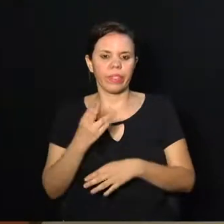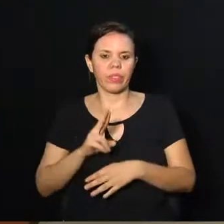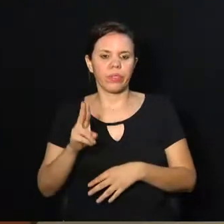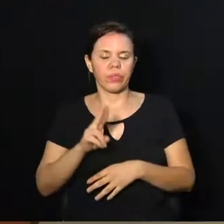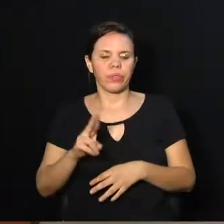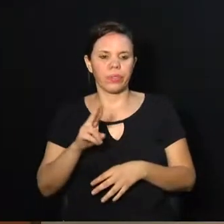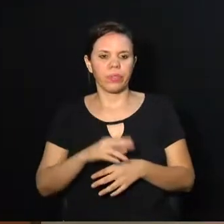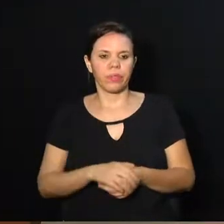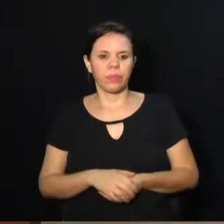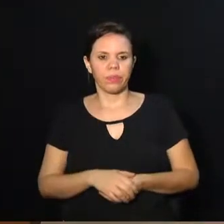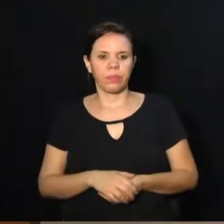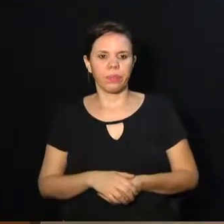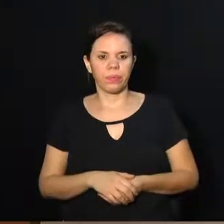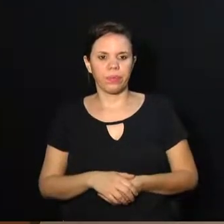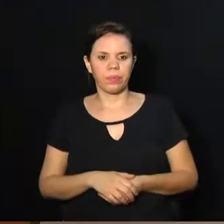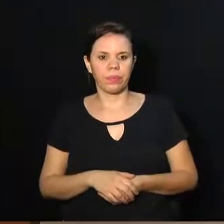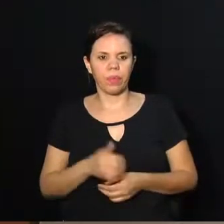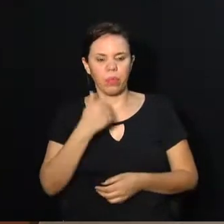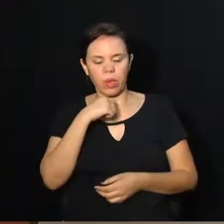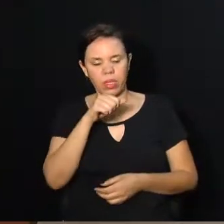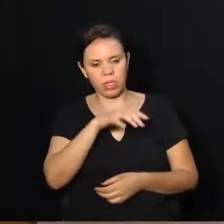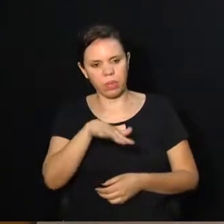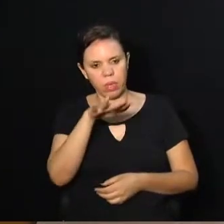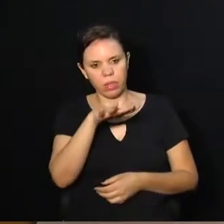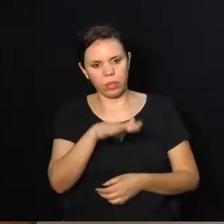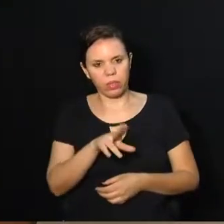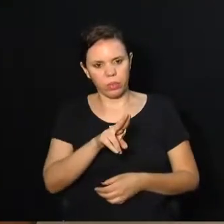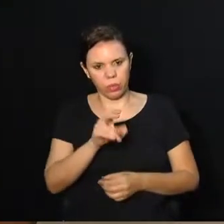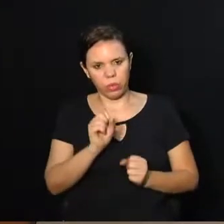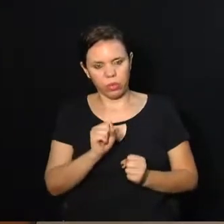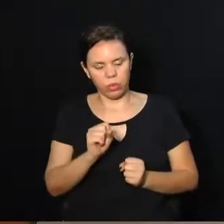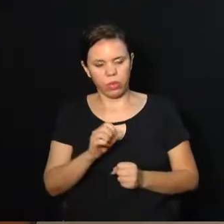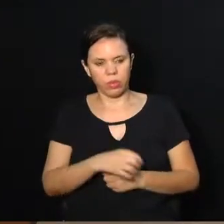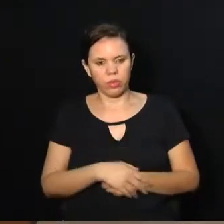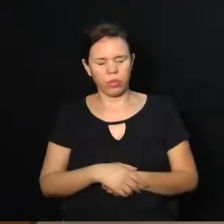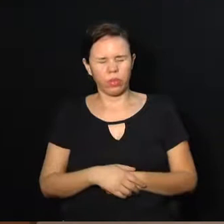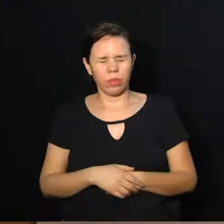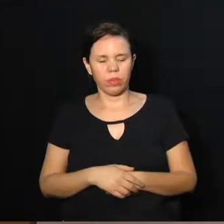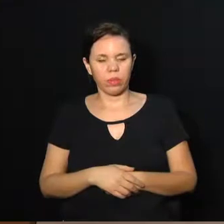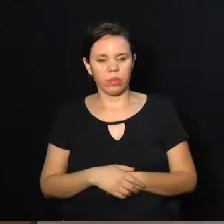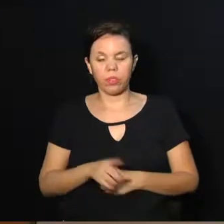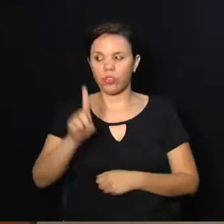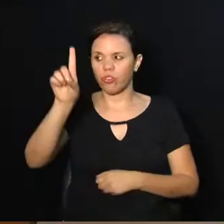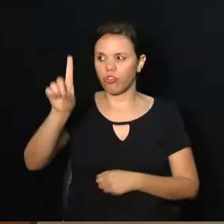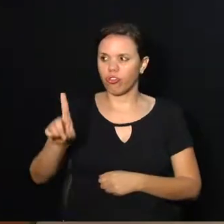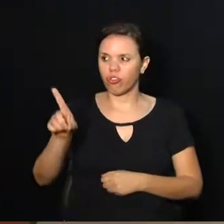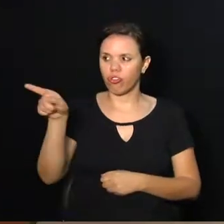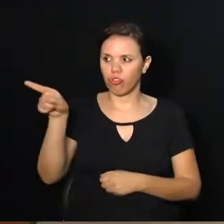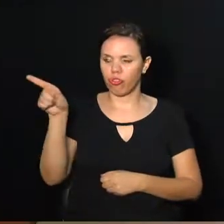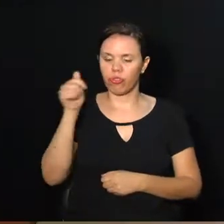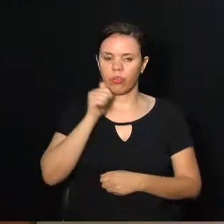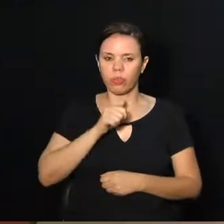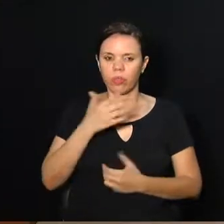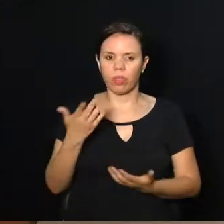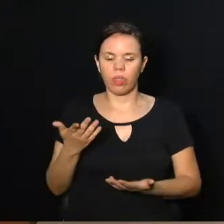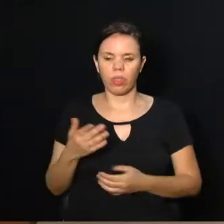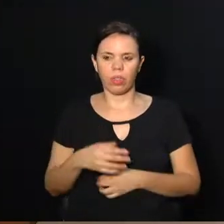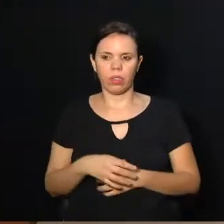utilizado por essas mães. Né? Porque a diretora lá, ela